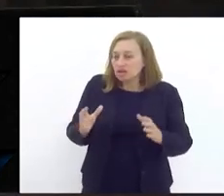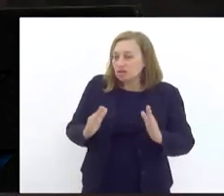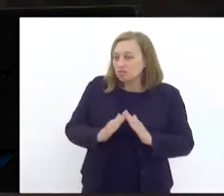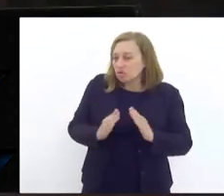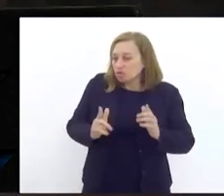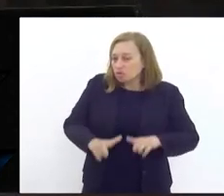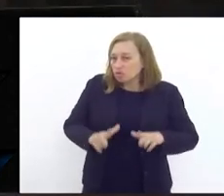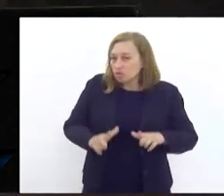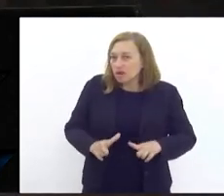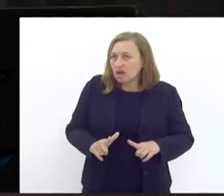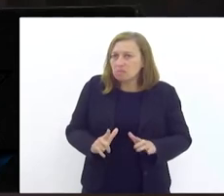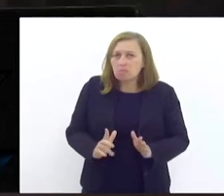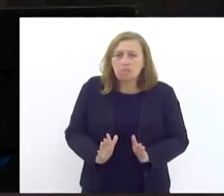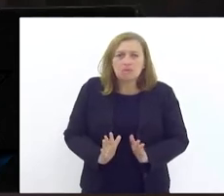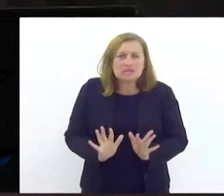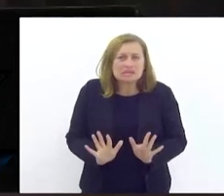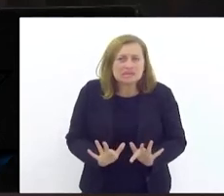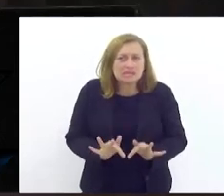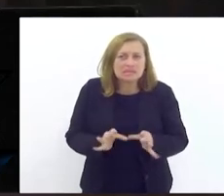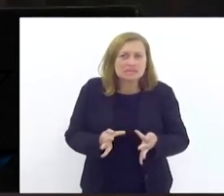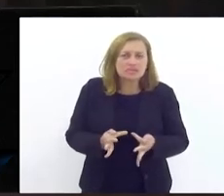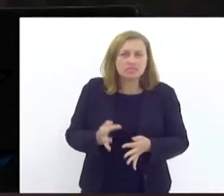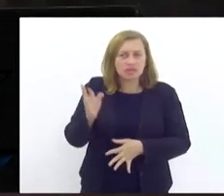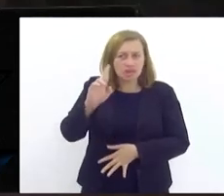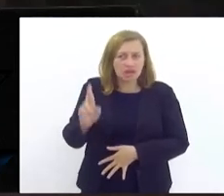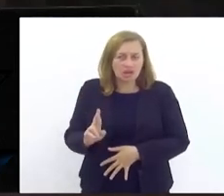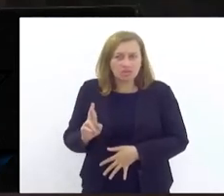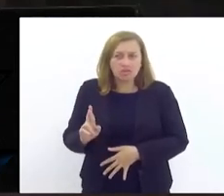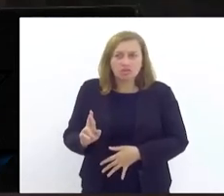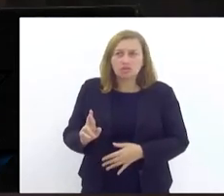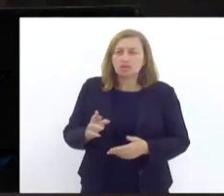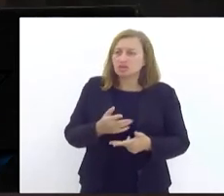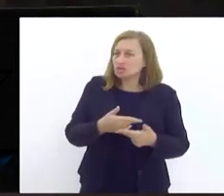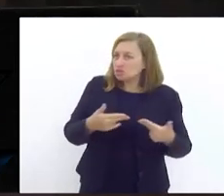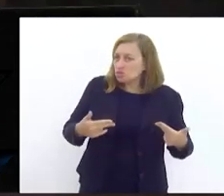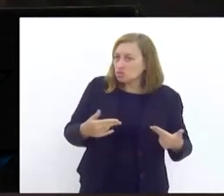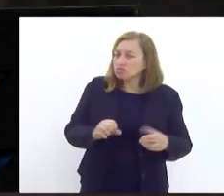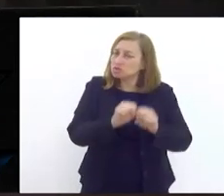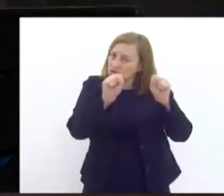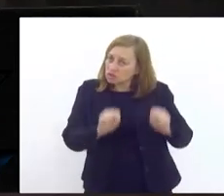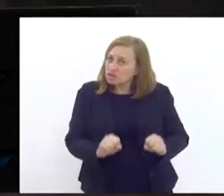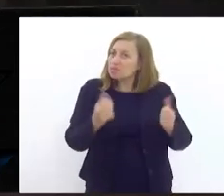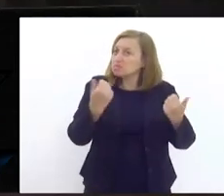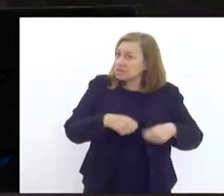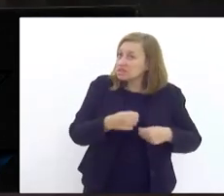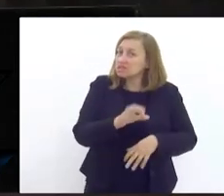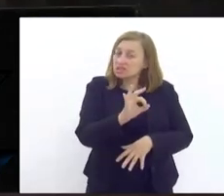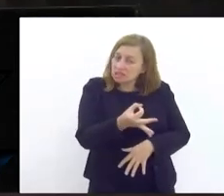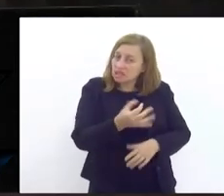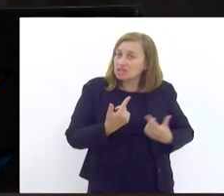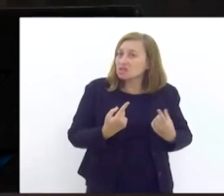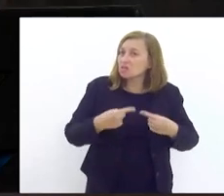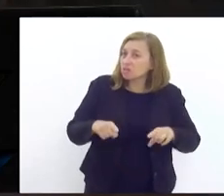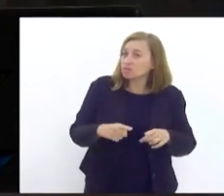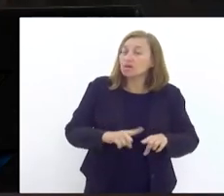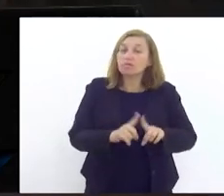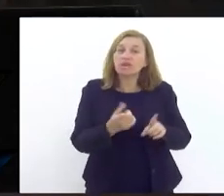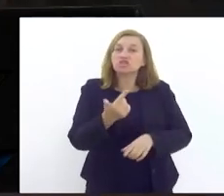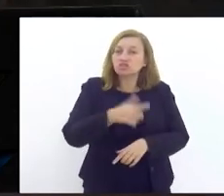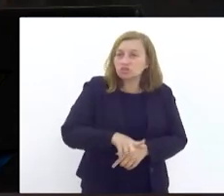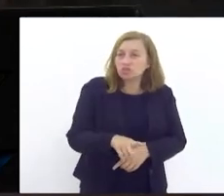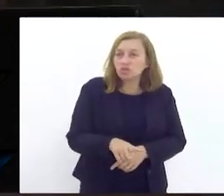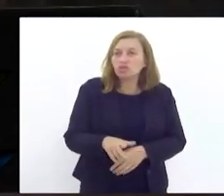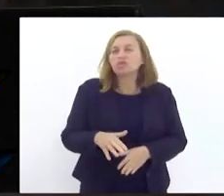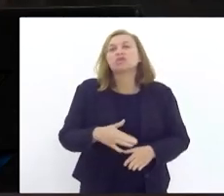em Realengo são essas deturpações do sistema que precisam de fato serem enfrentadas mas mais uma vez